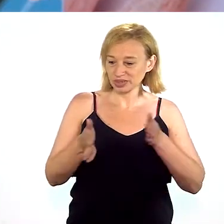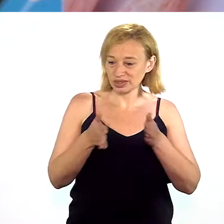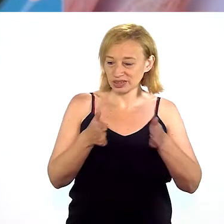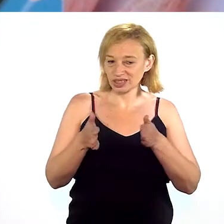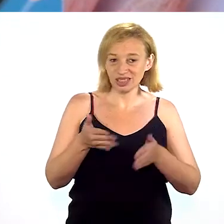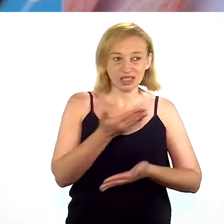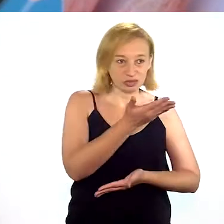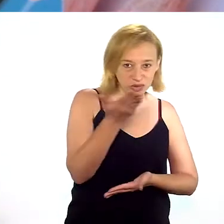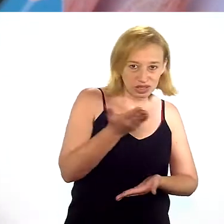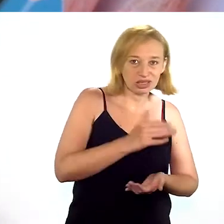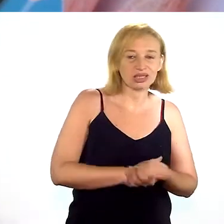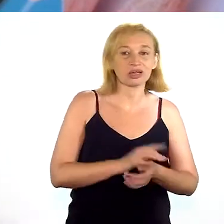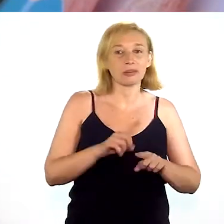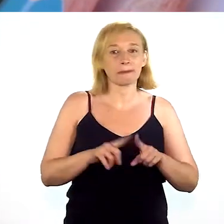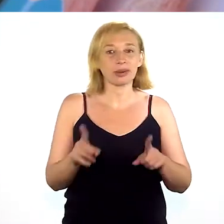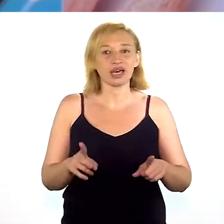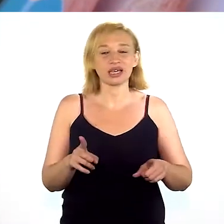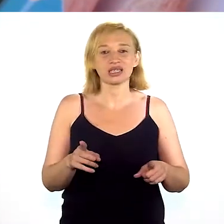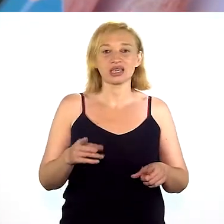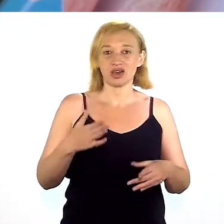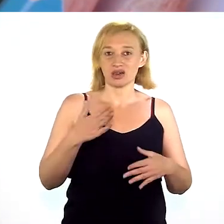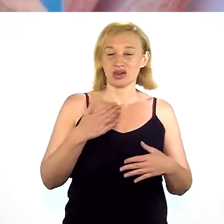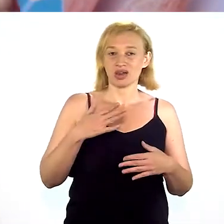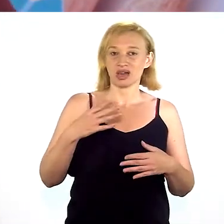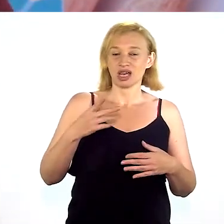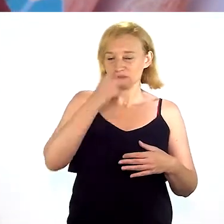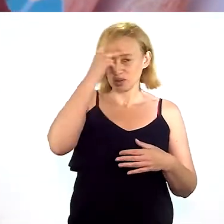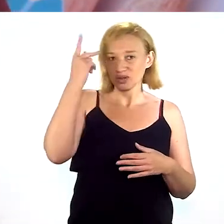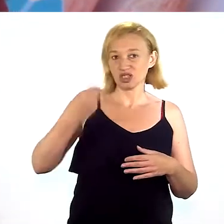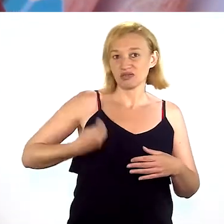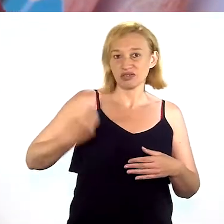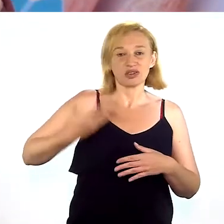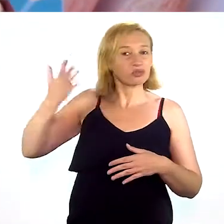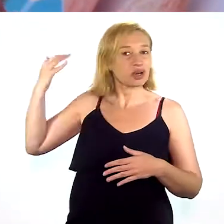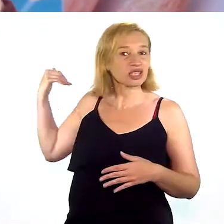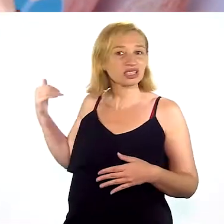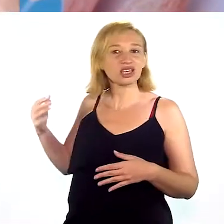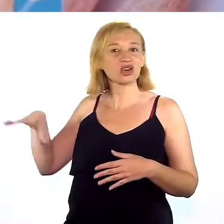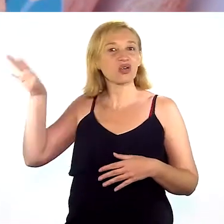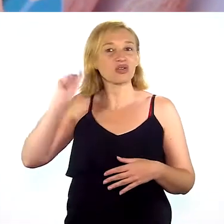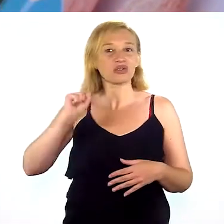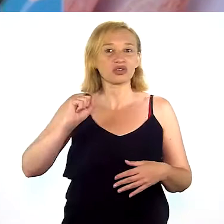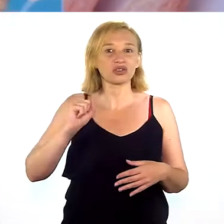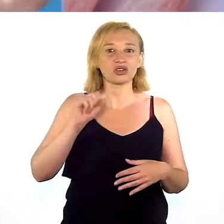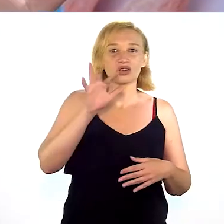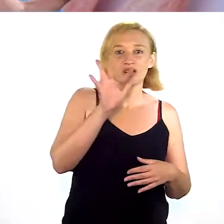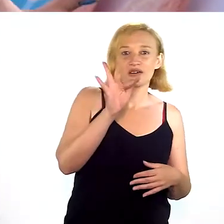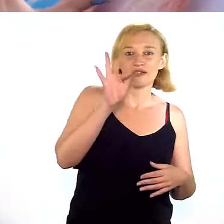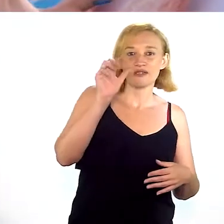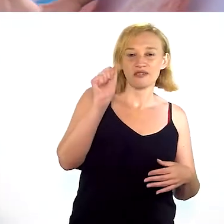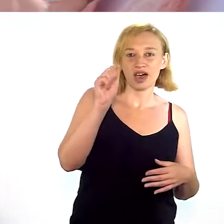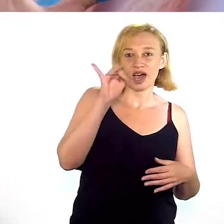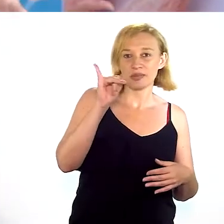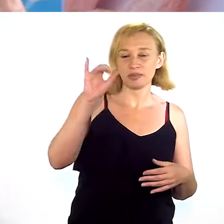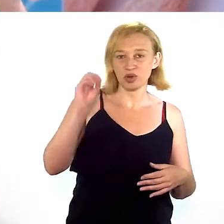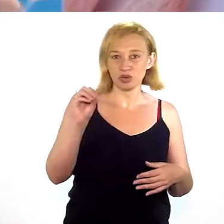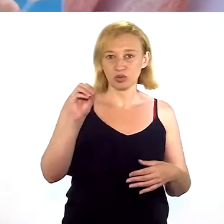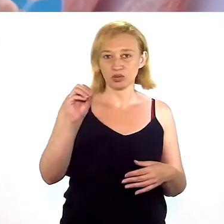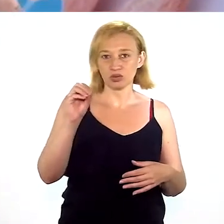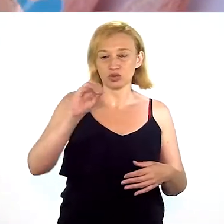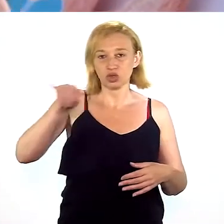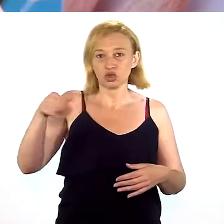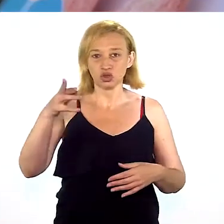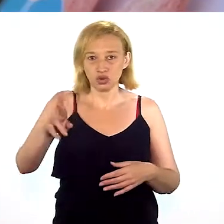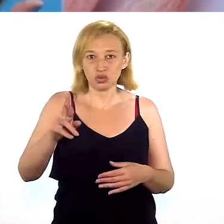enfim, da fase de vocês, mas assim, a galera da minha época que gostava de ouvir, por exemplo, a gente adolescente ouvindo Fábio